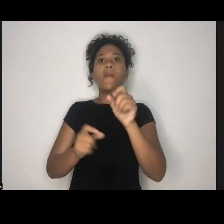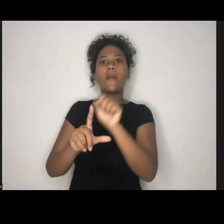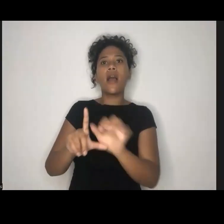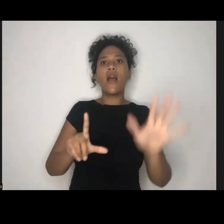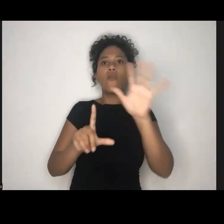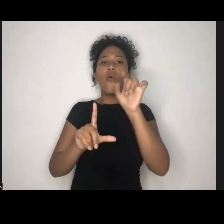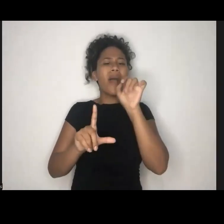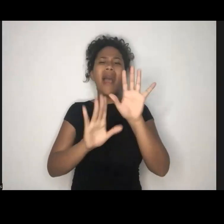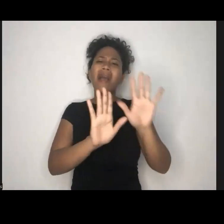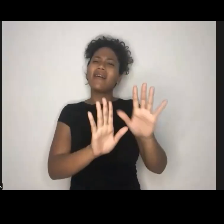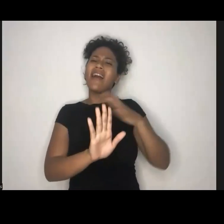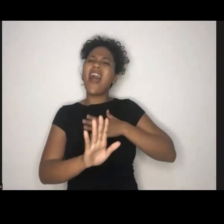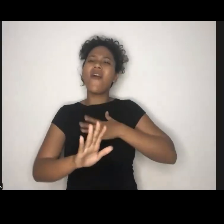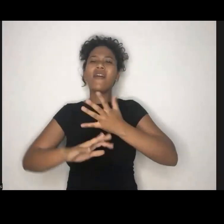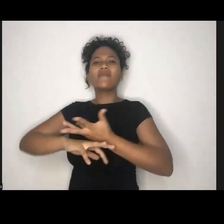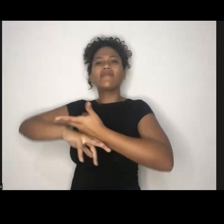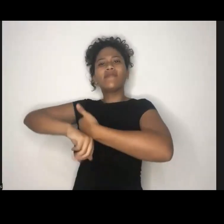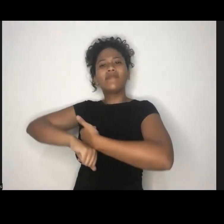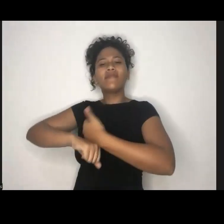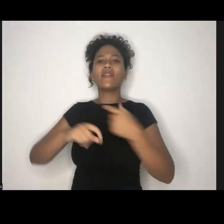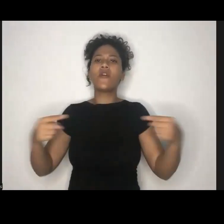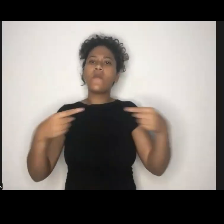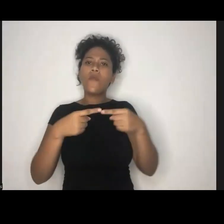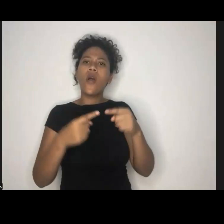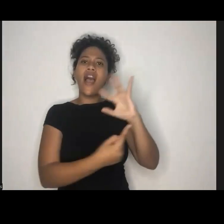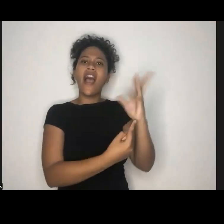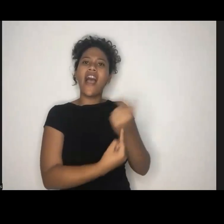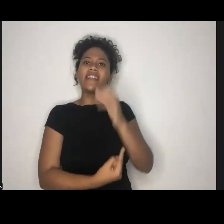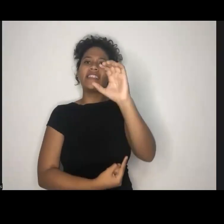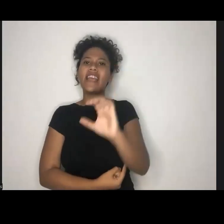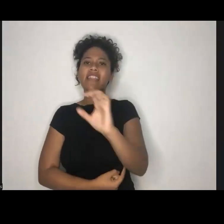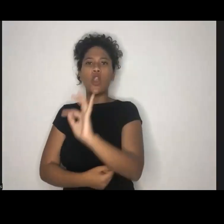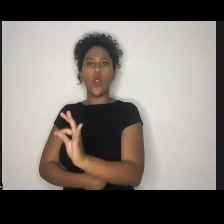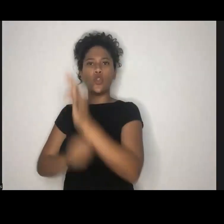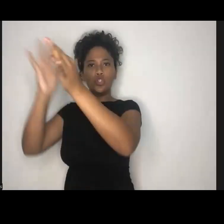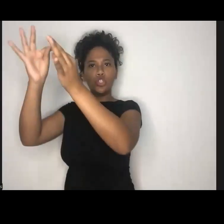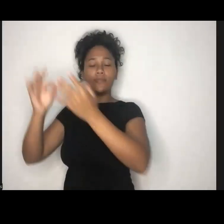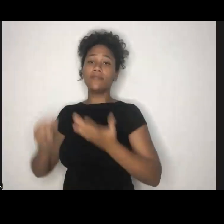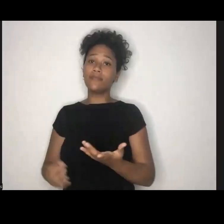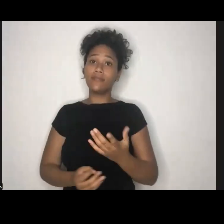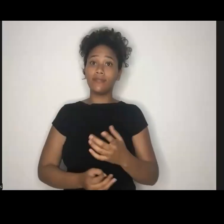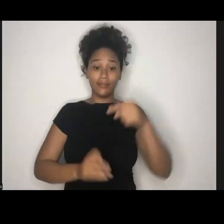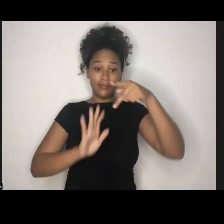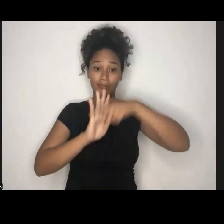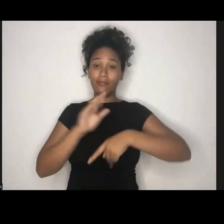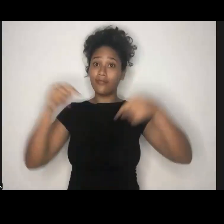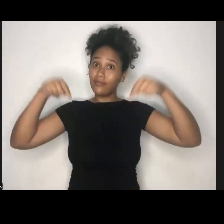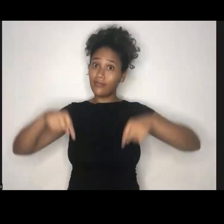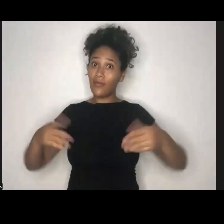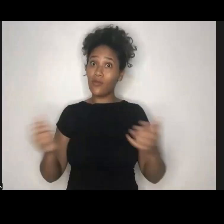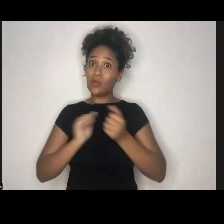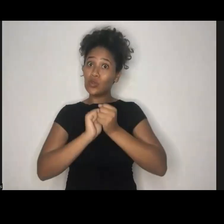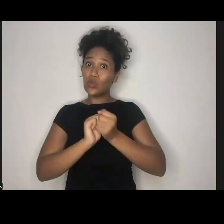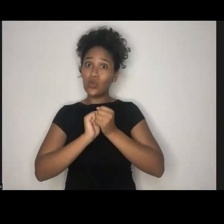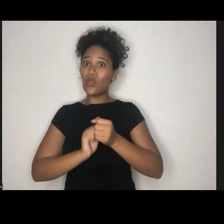conexões transdisciplinares entre Artes Ciência e Tecnologia e o arte da manhã esse programa que estamos aqui juntos